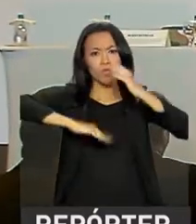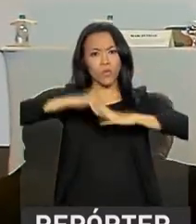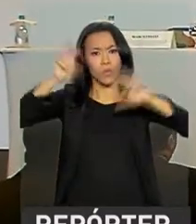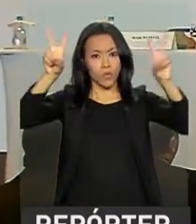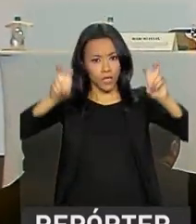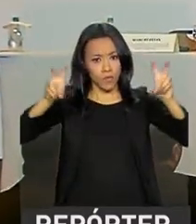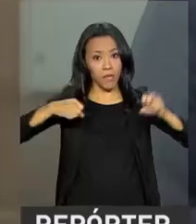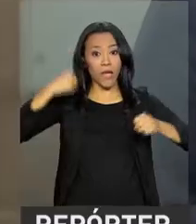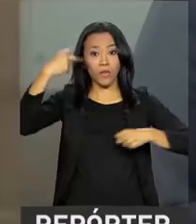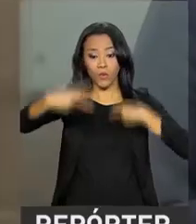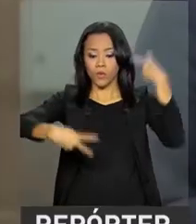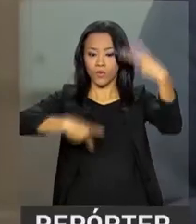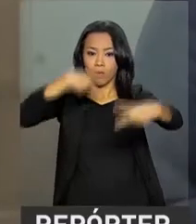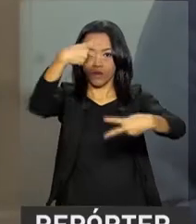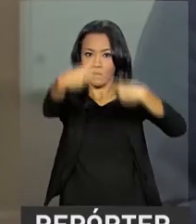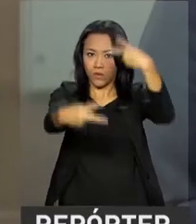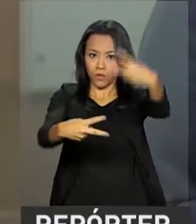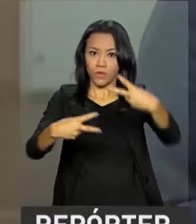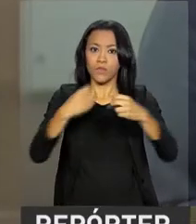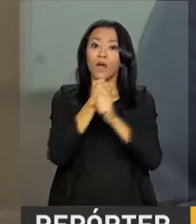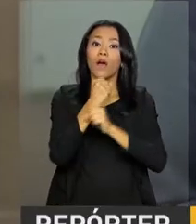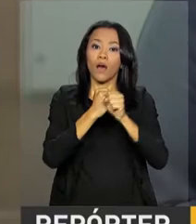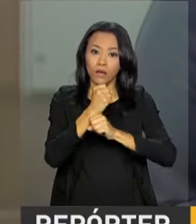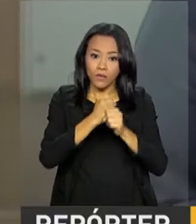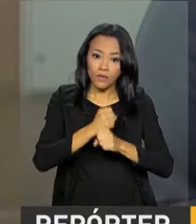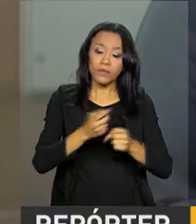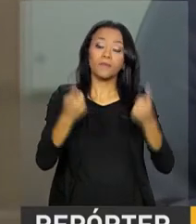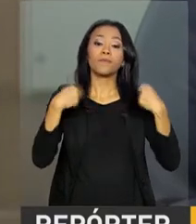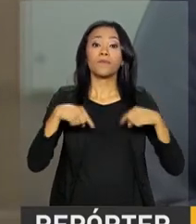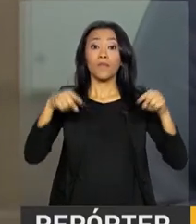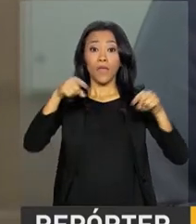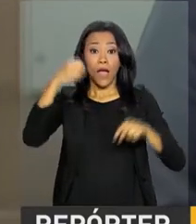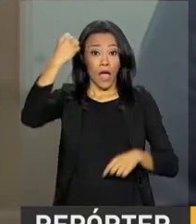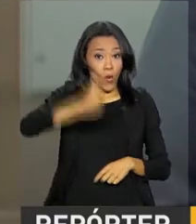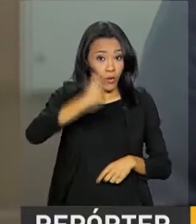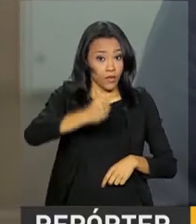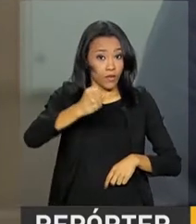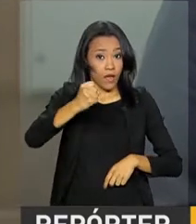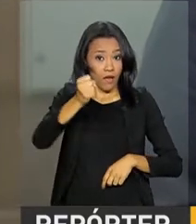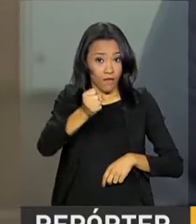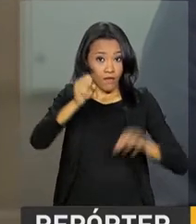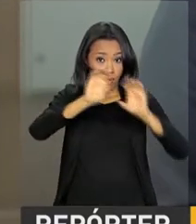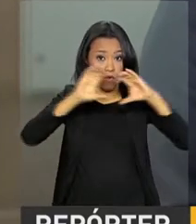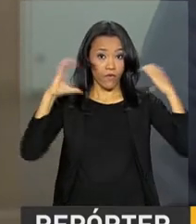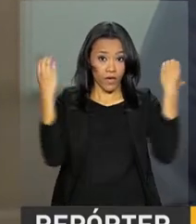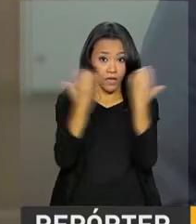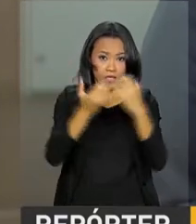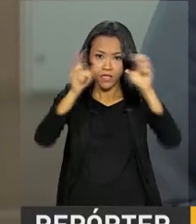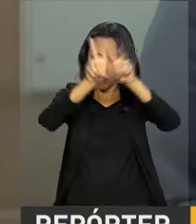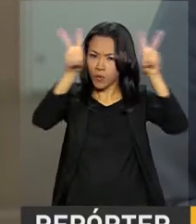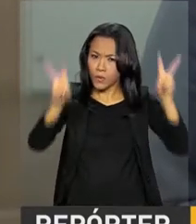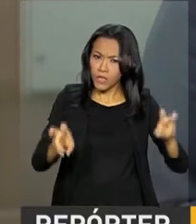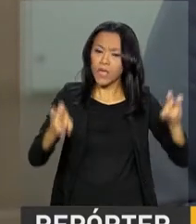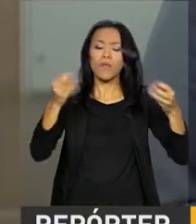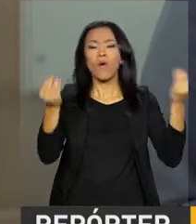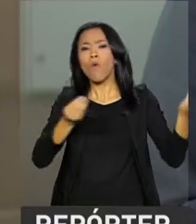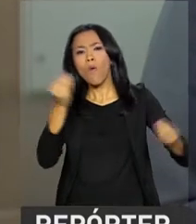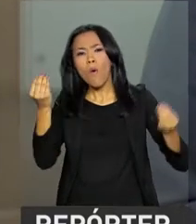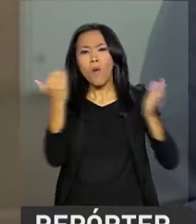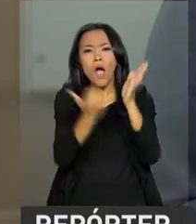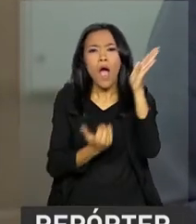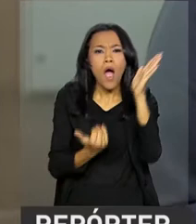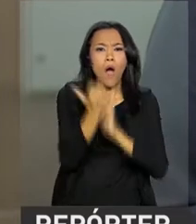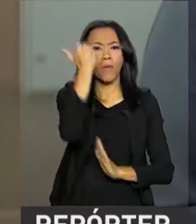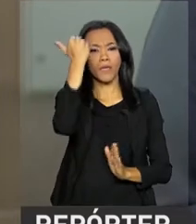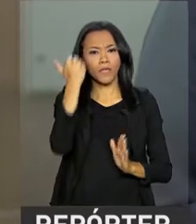cada dois anos a 8ª conferência brasileira de arranjos produtivos locais têm como tema o aumento da competitividade das